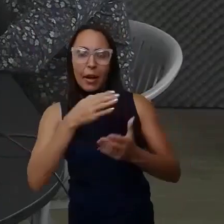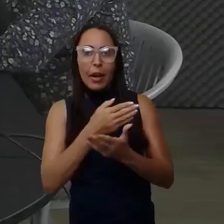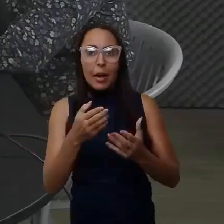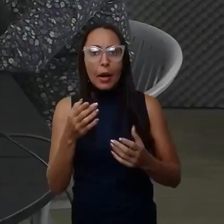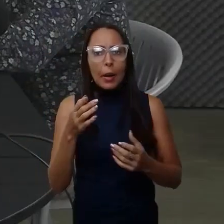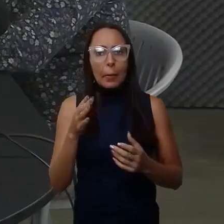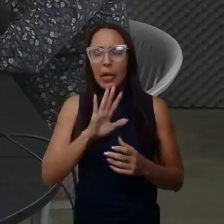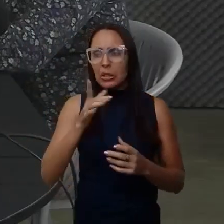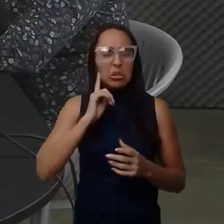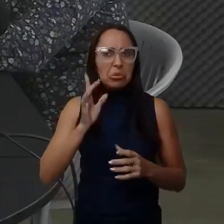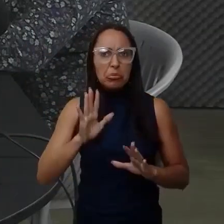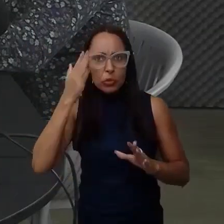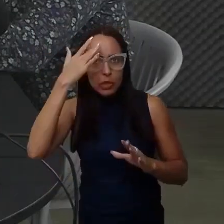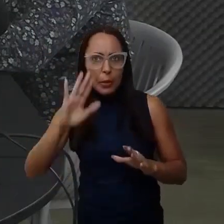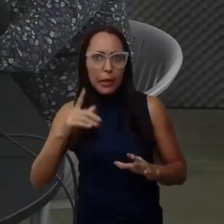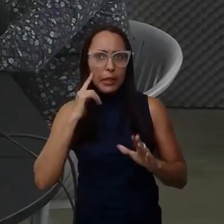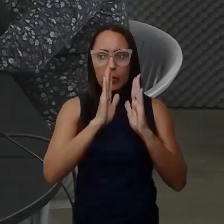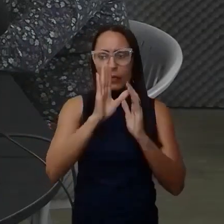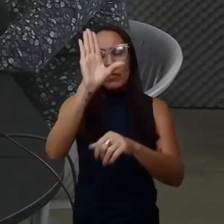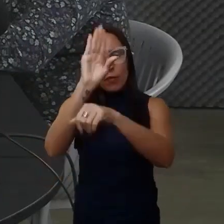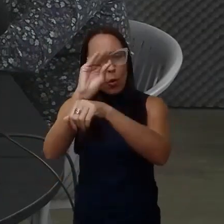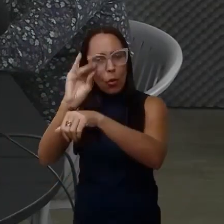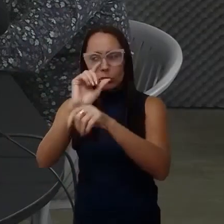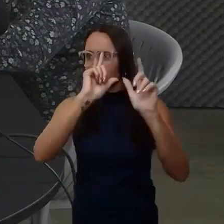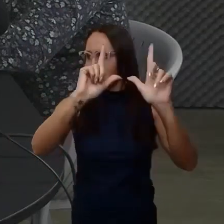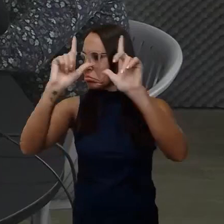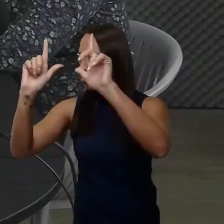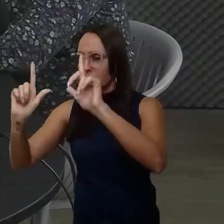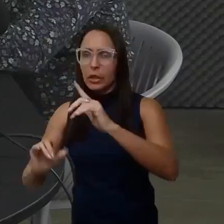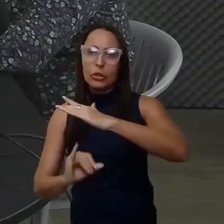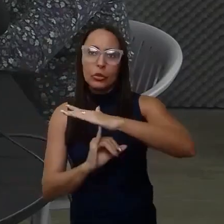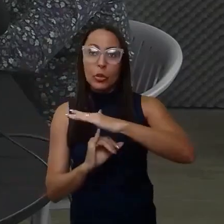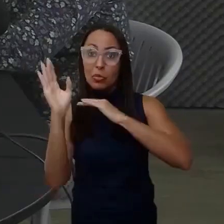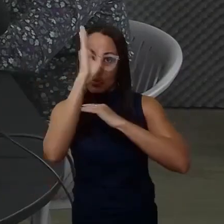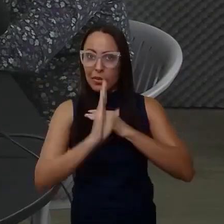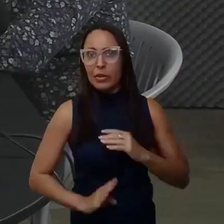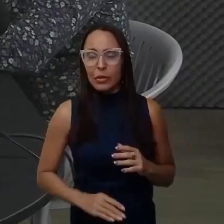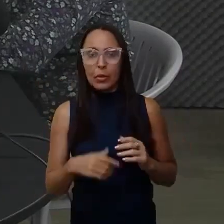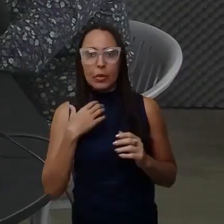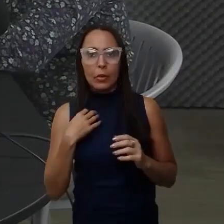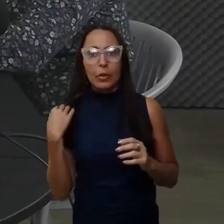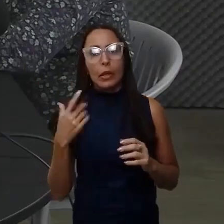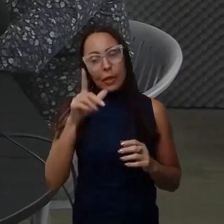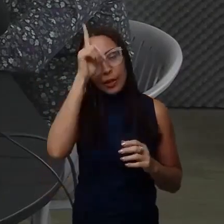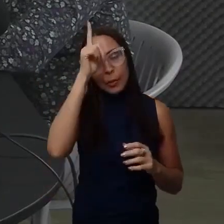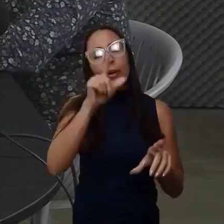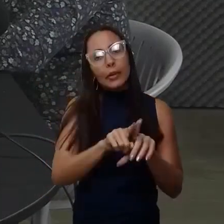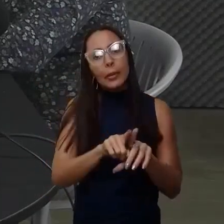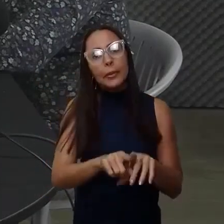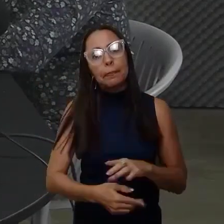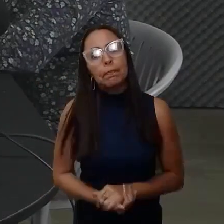esse apanhado de livros, de fotografias, né, nas instituições do Brasil, lá da Alemanha também.